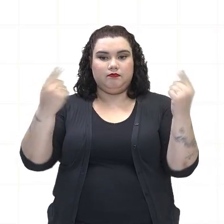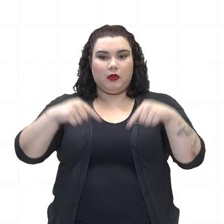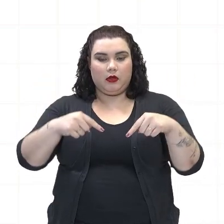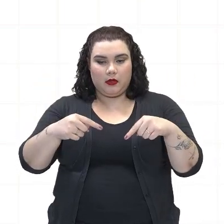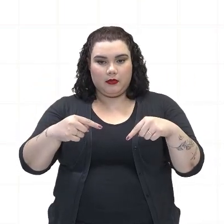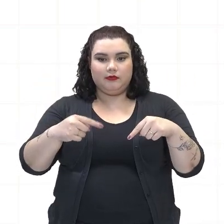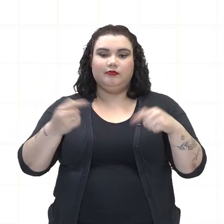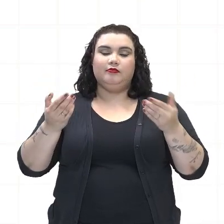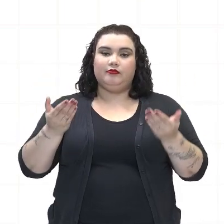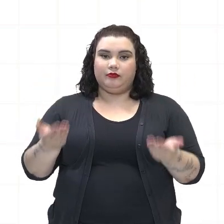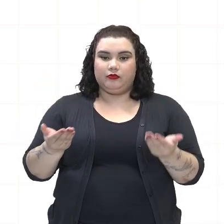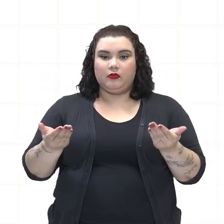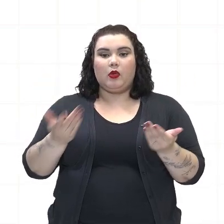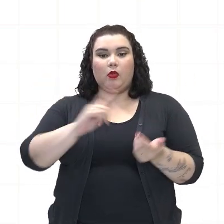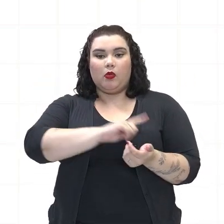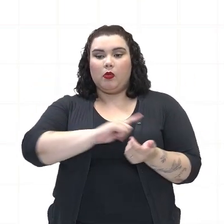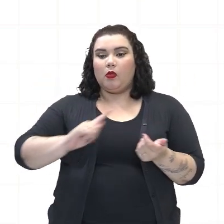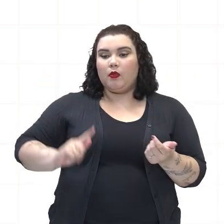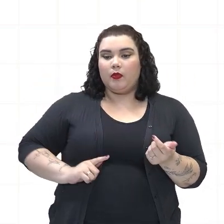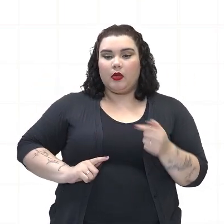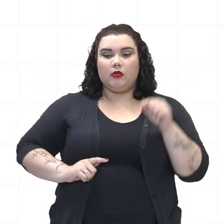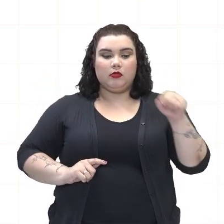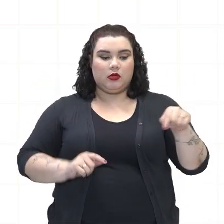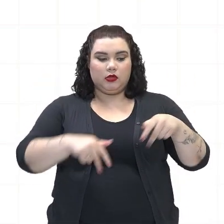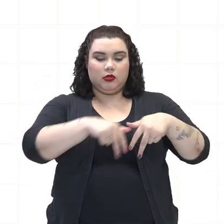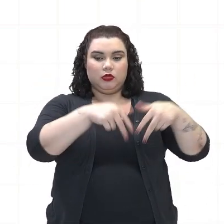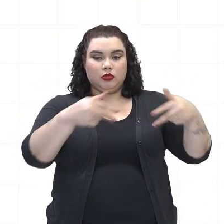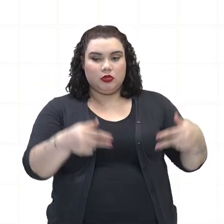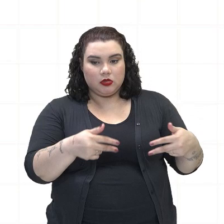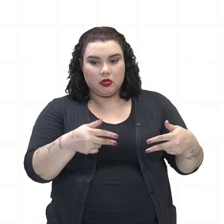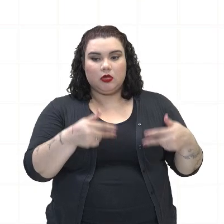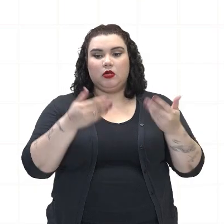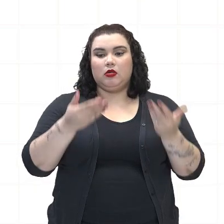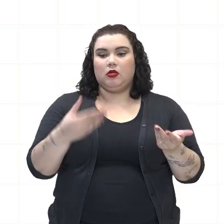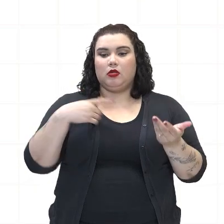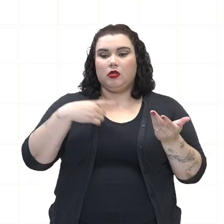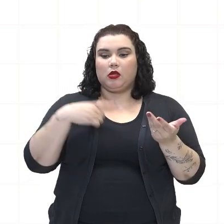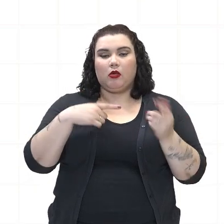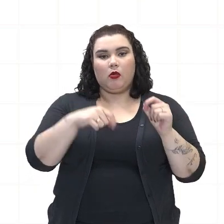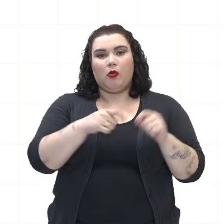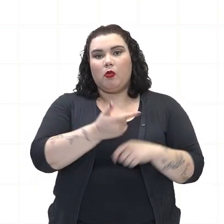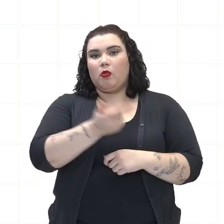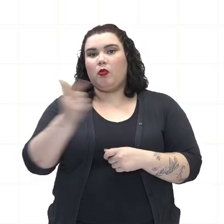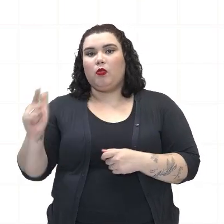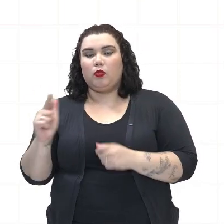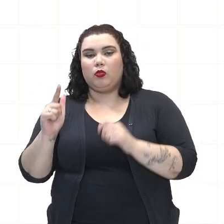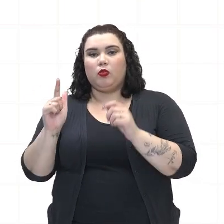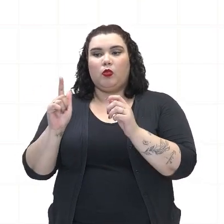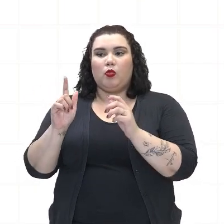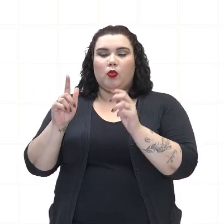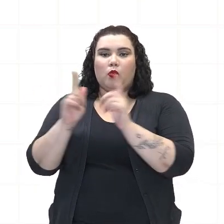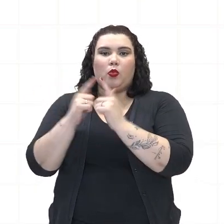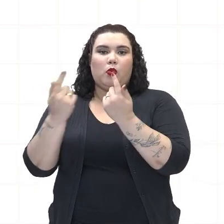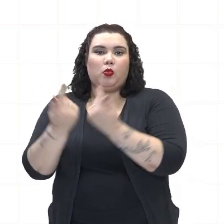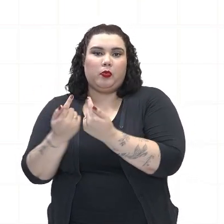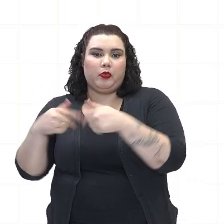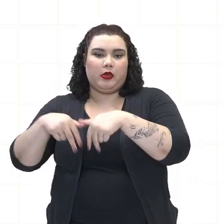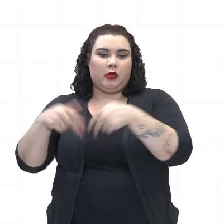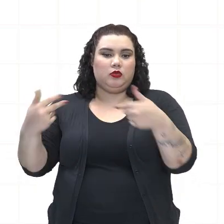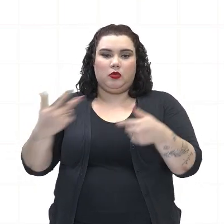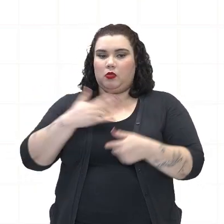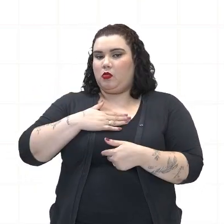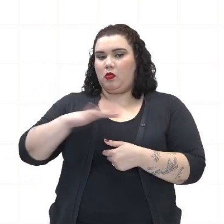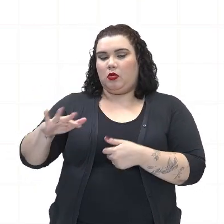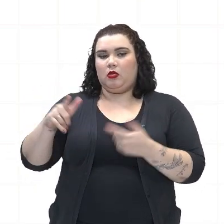Aquela situação mesmo, né? Um governo de uma etnia e a outra etnia, o outro grupo étnico não gosta, acaba se